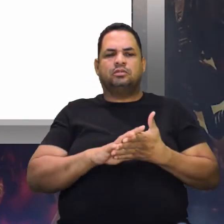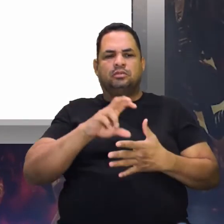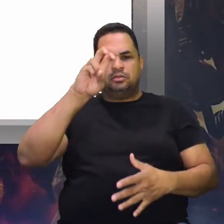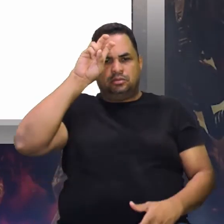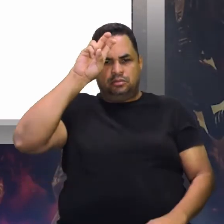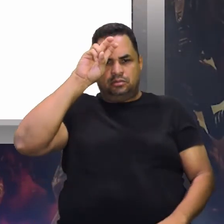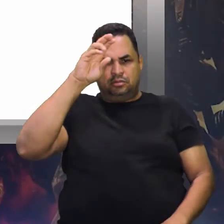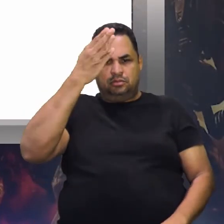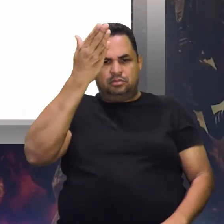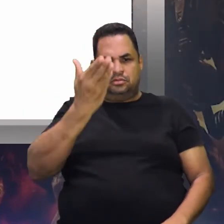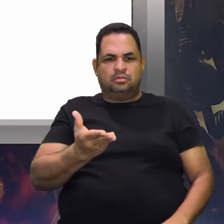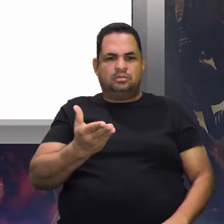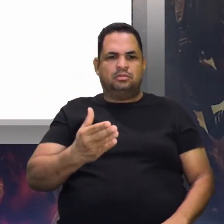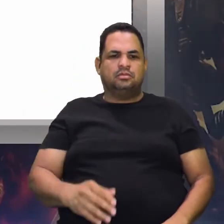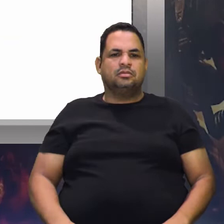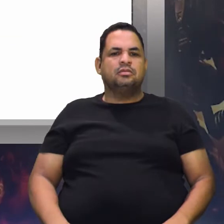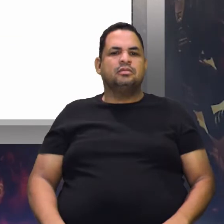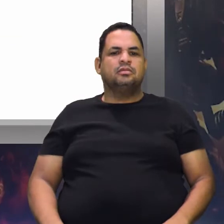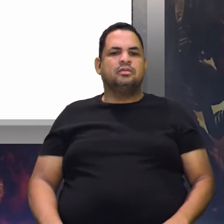Trago aqui para vocês